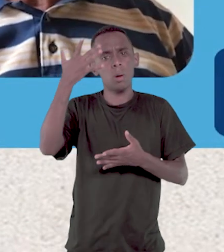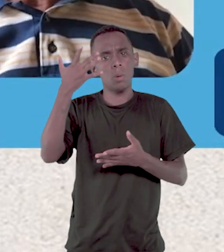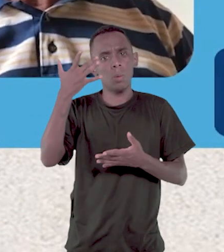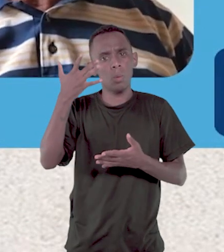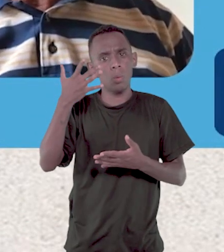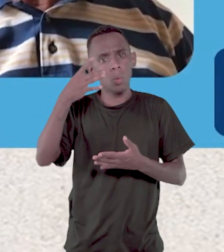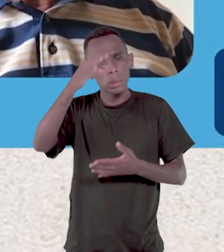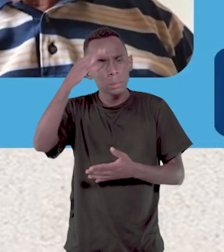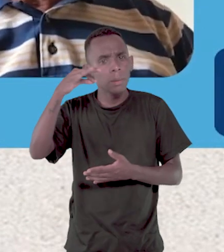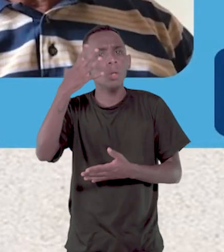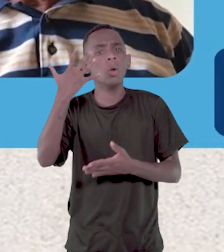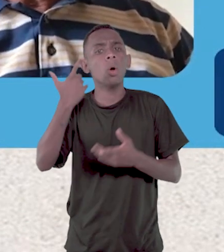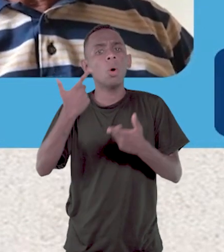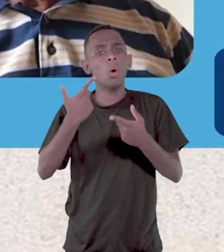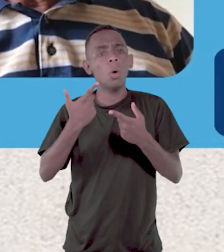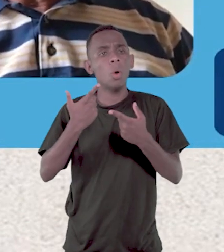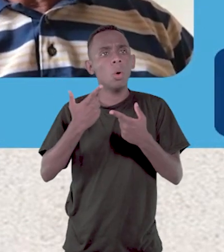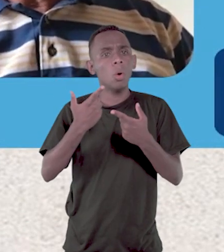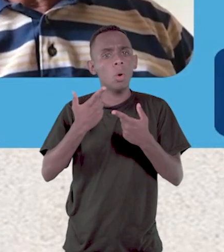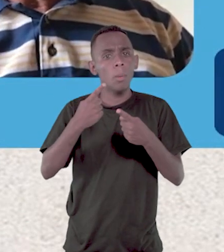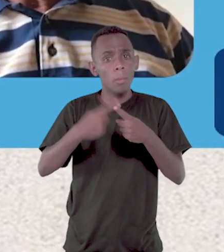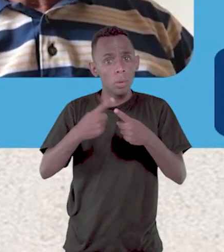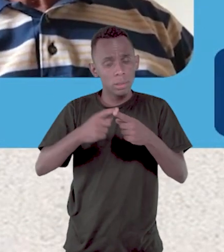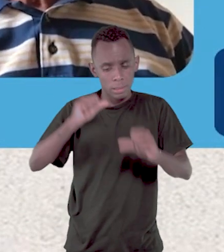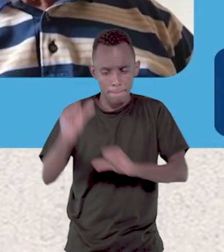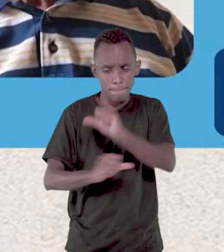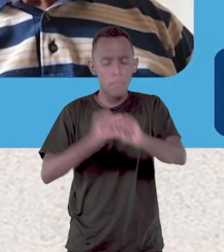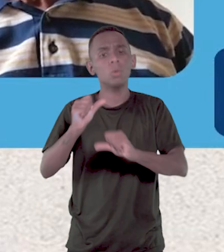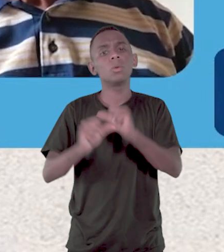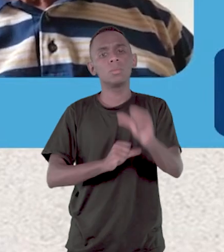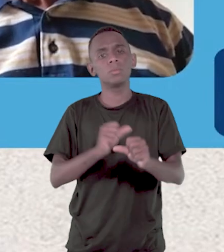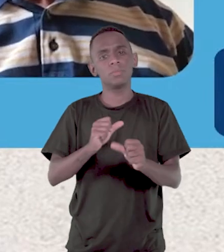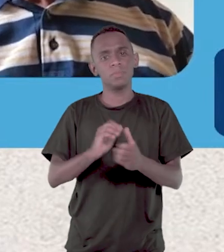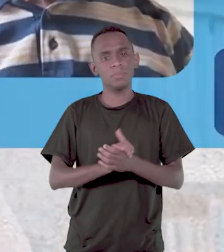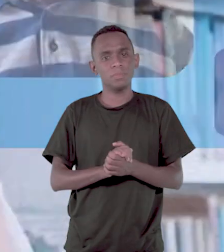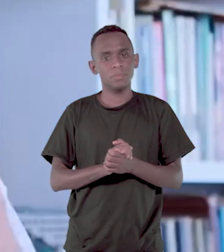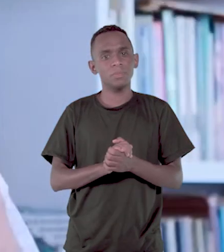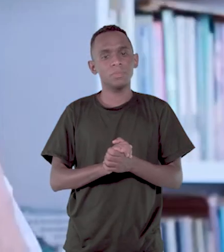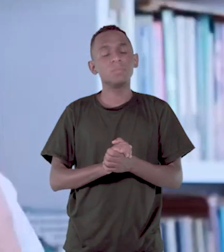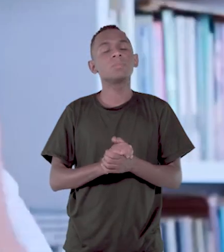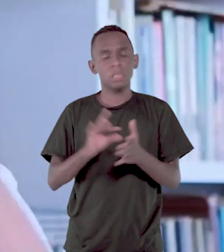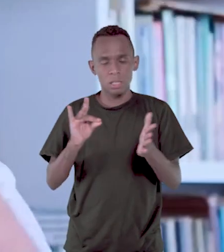Sim. Foi ao seu fundo e raspou o fundo do baú.